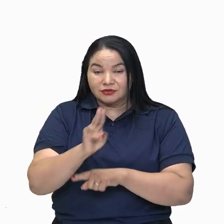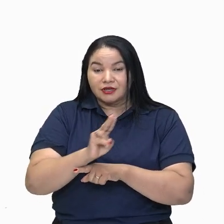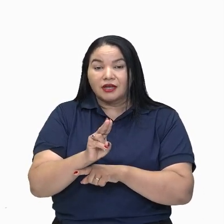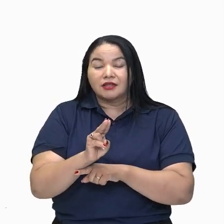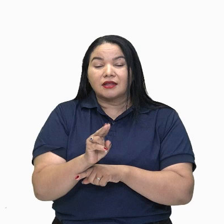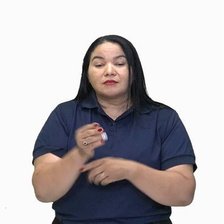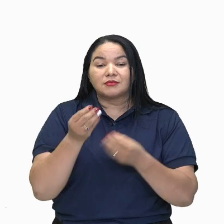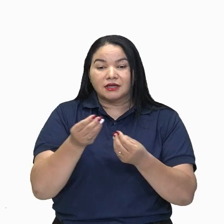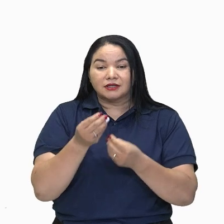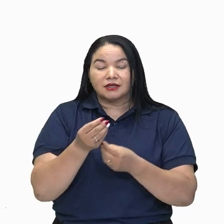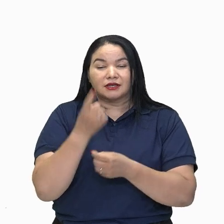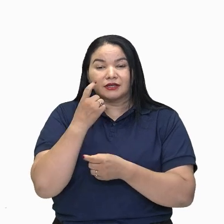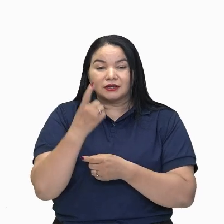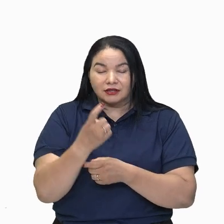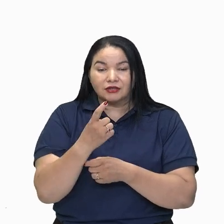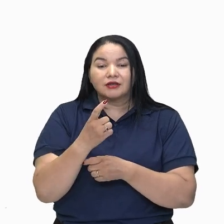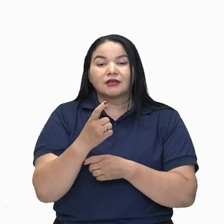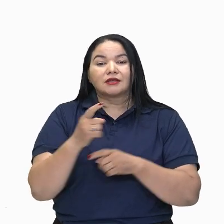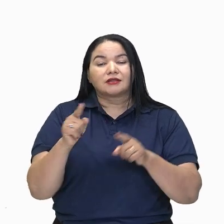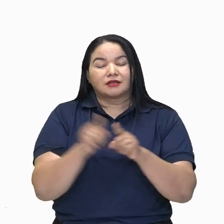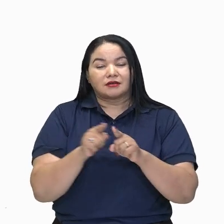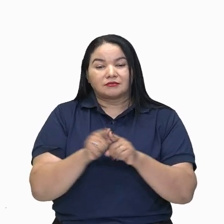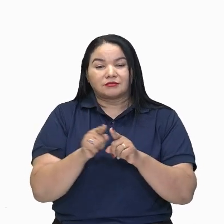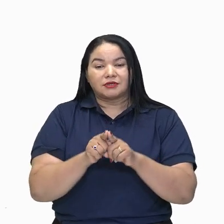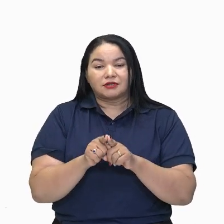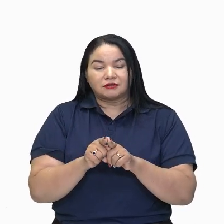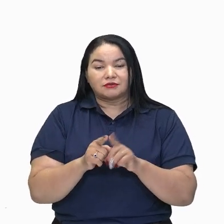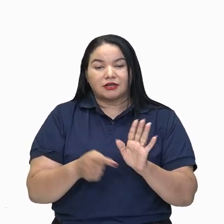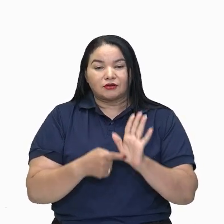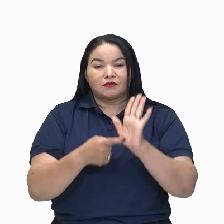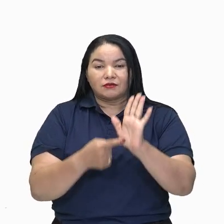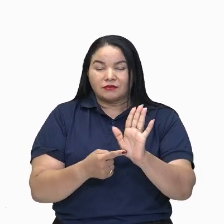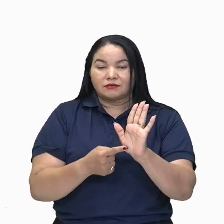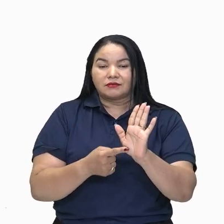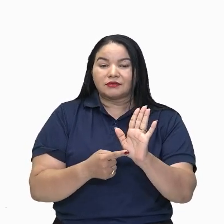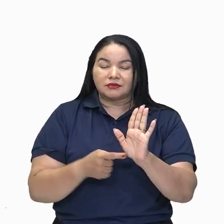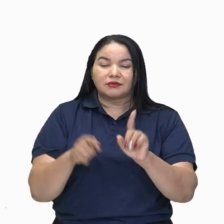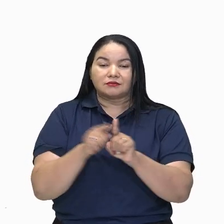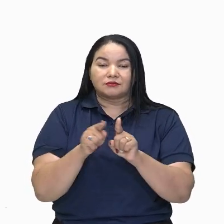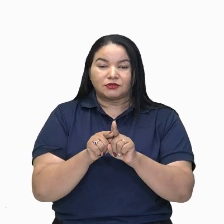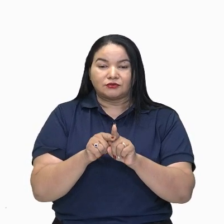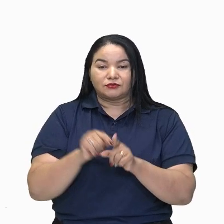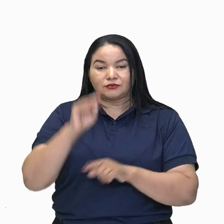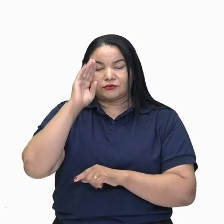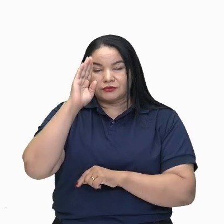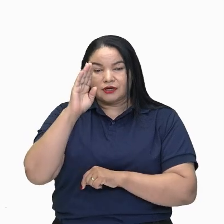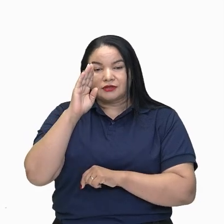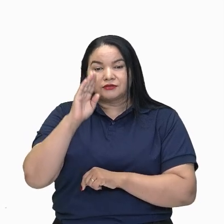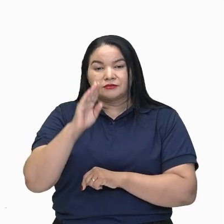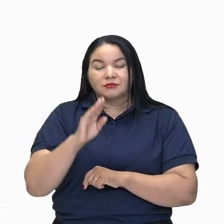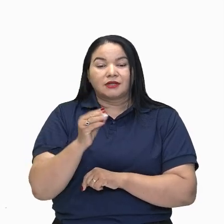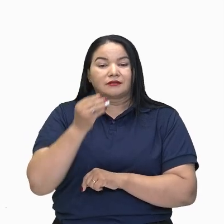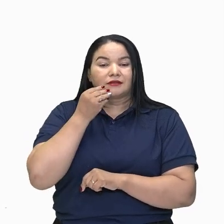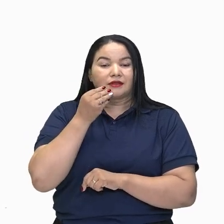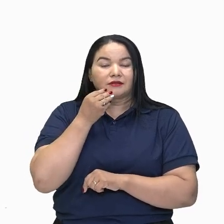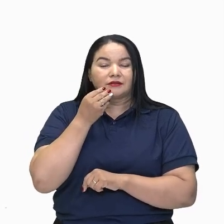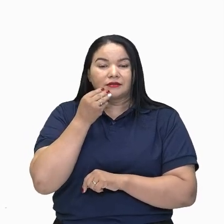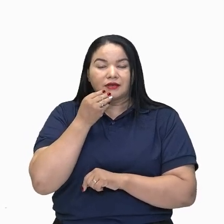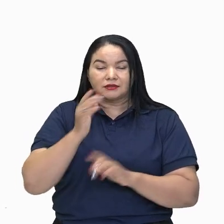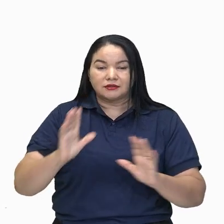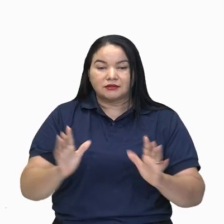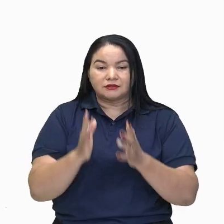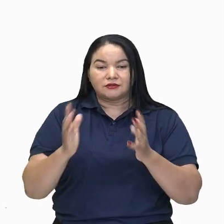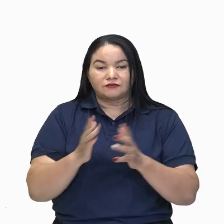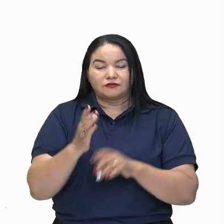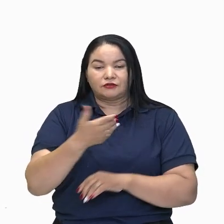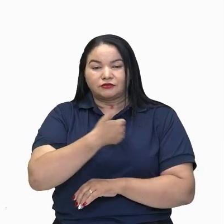colocar essa imagem, né, dos soldados em ação justamente para tentar convencer os jovens,